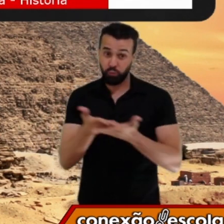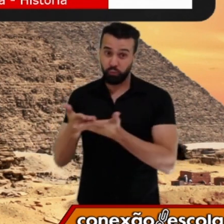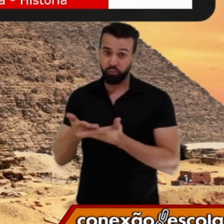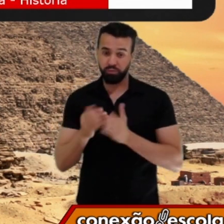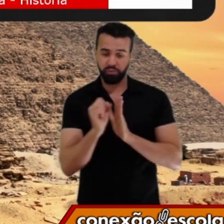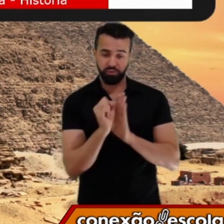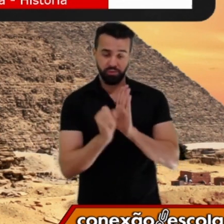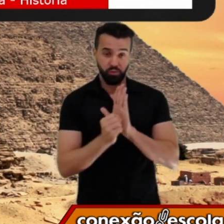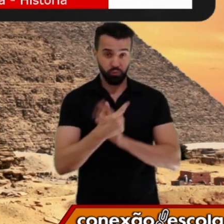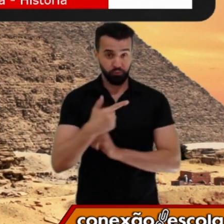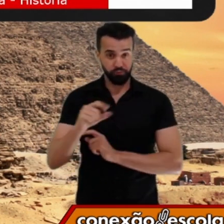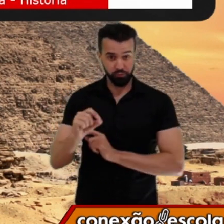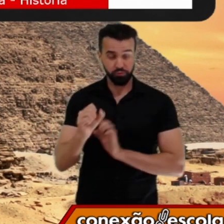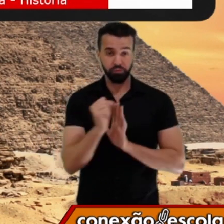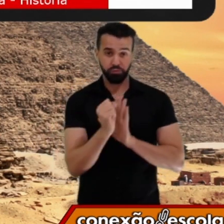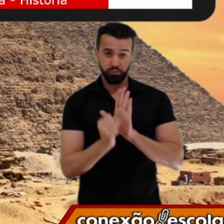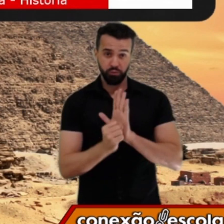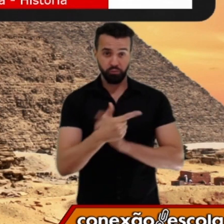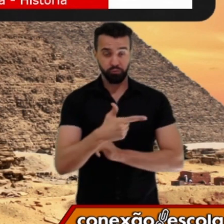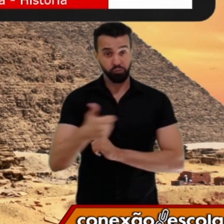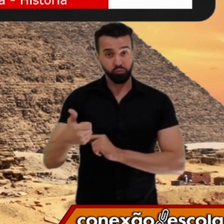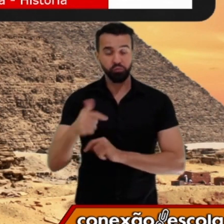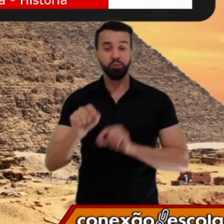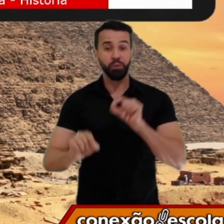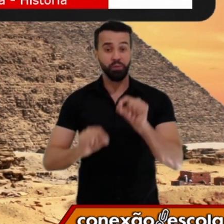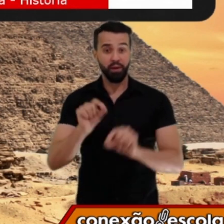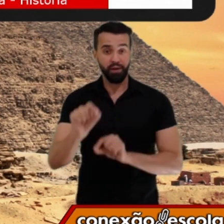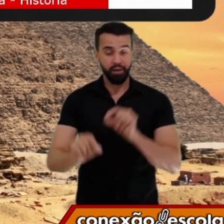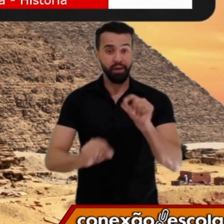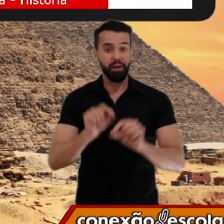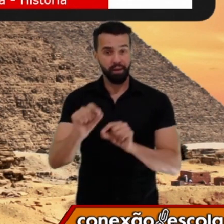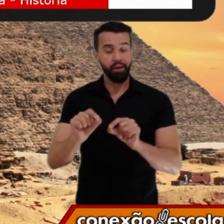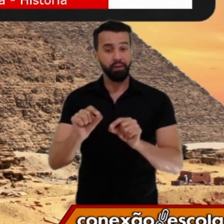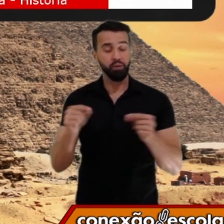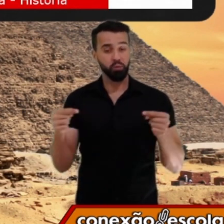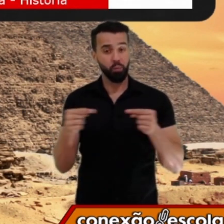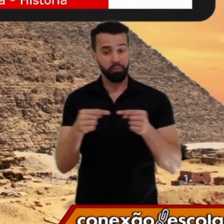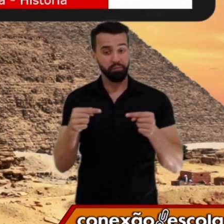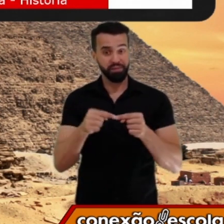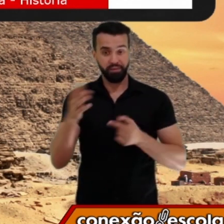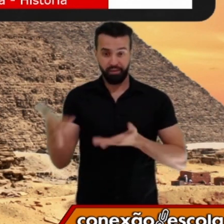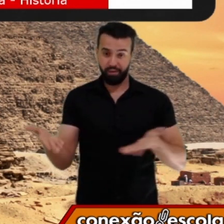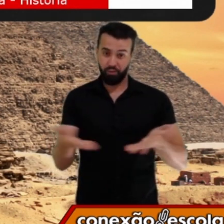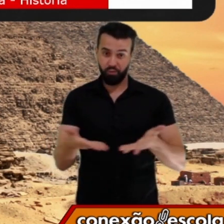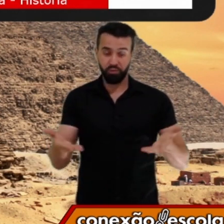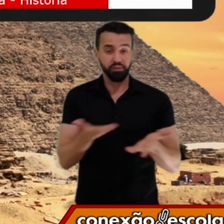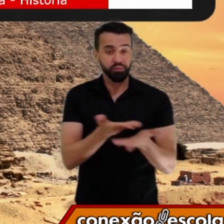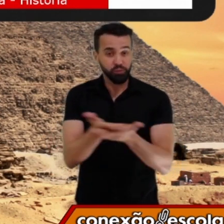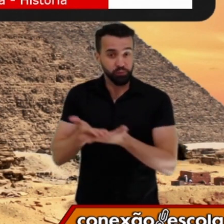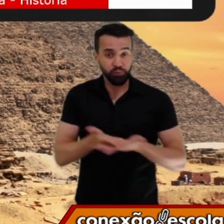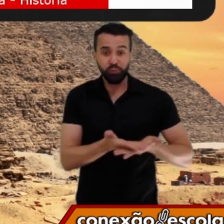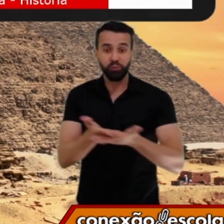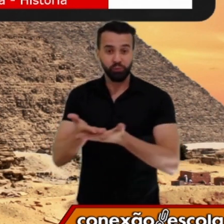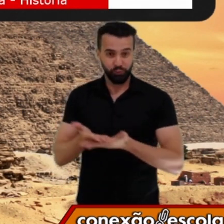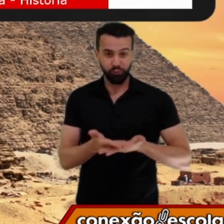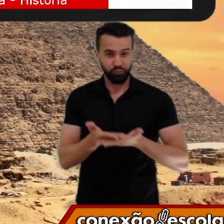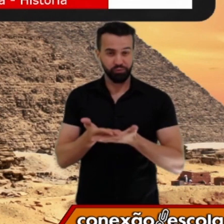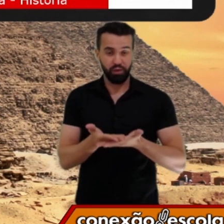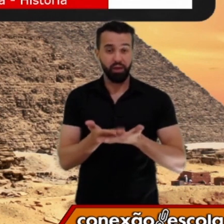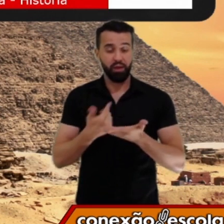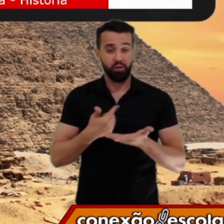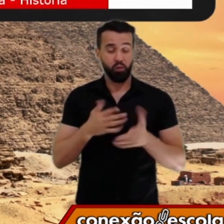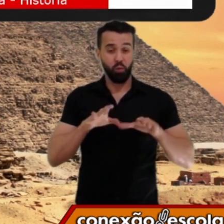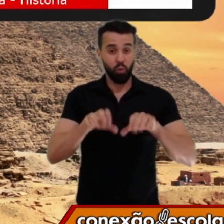no século XXI também, têm feito parte dos estudos agora, que é os estudos decoloniais, que